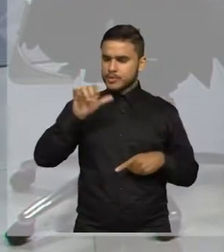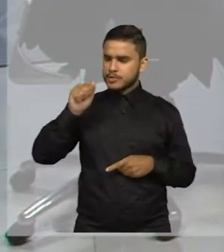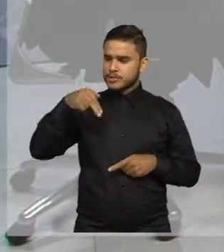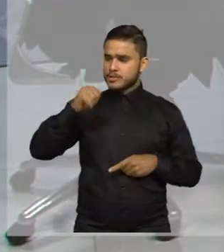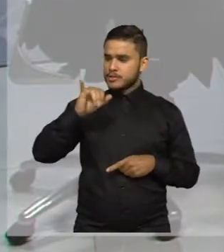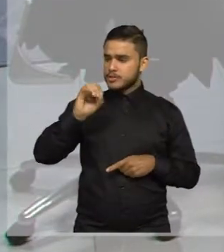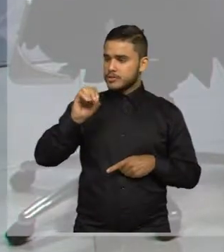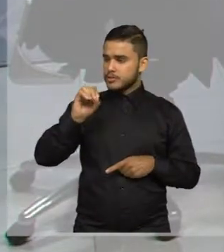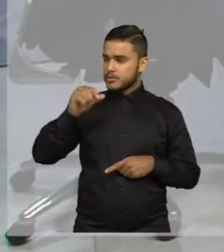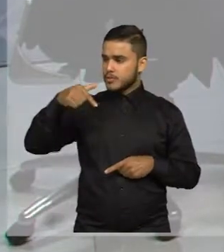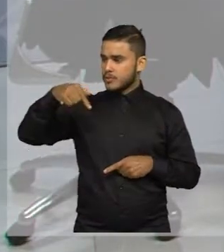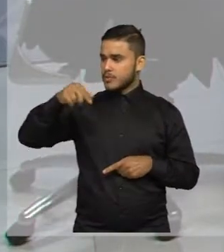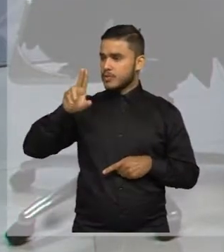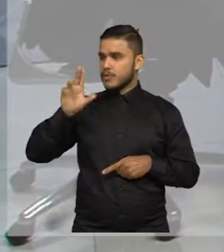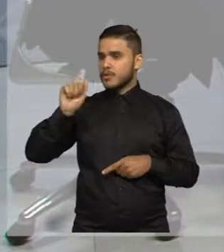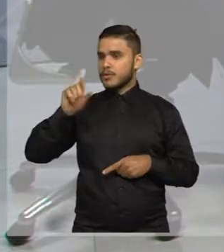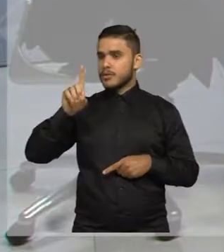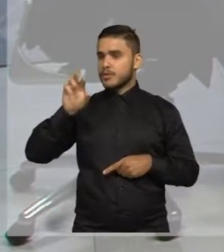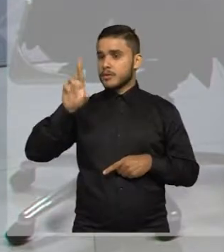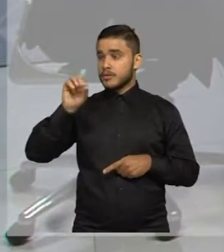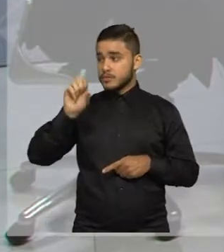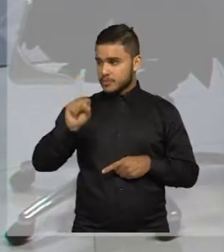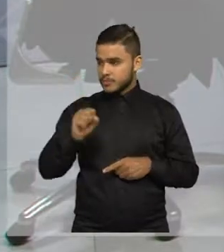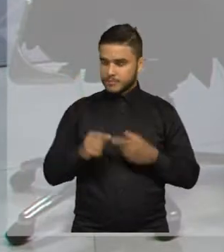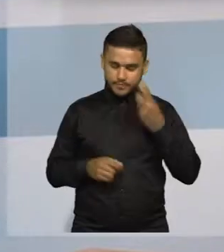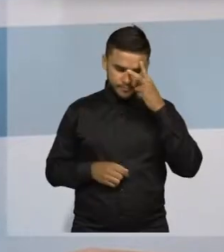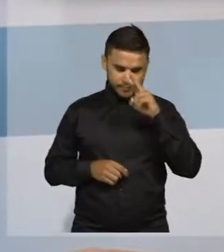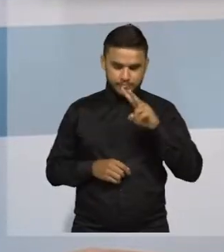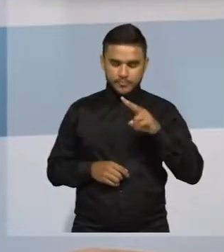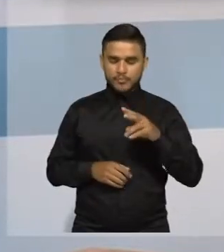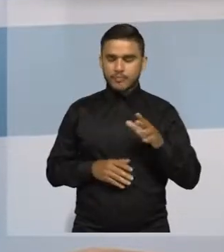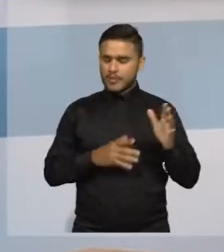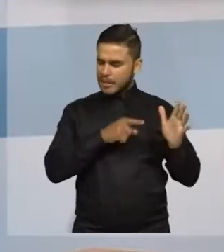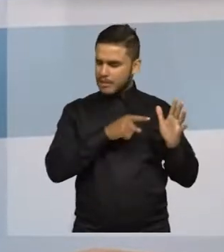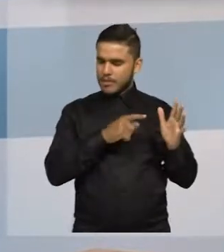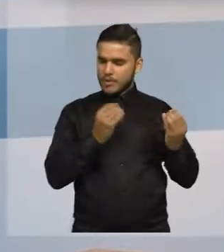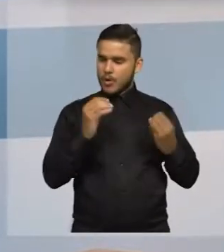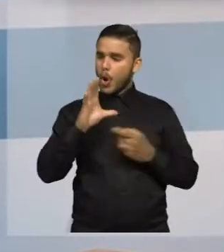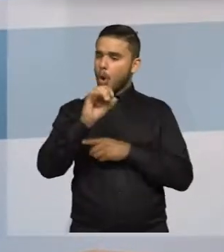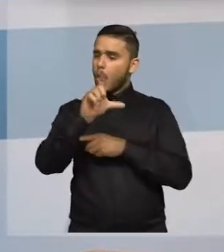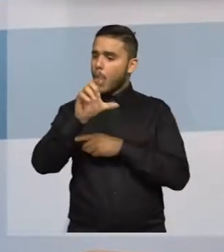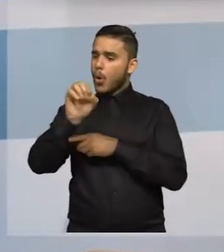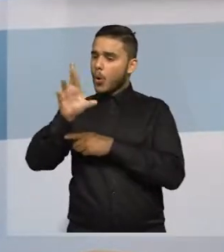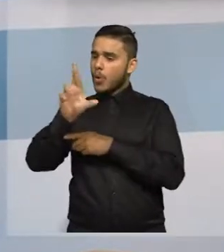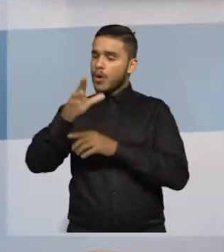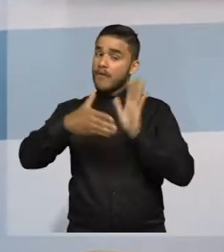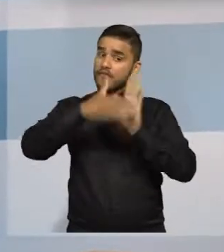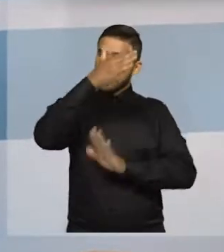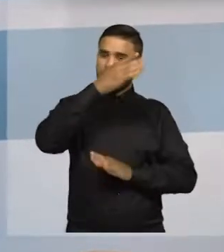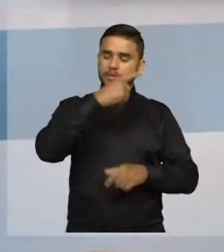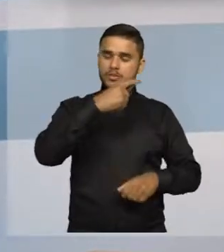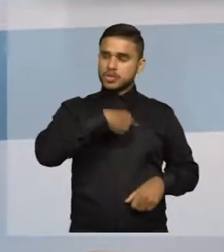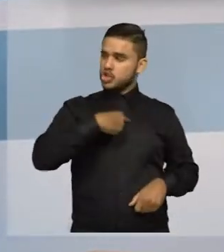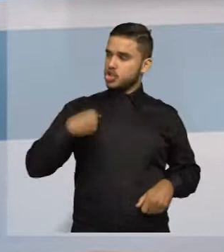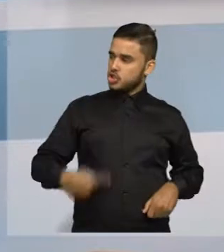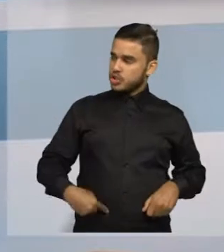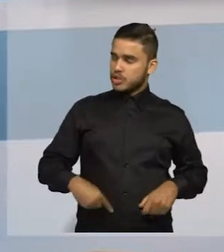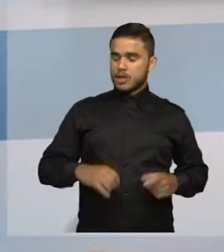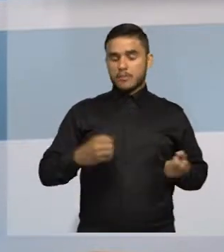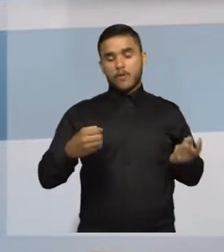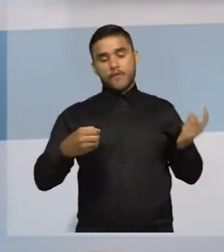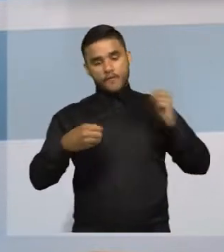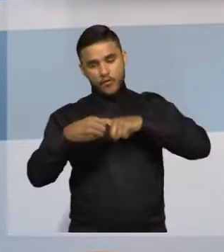política, porque quando o Collor se elege presidente, vai à China durante a transição. E na volta encontra com o Jânio